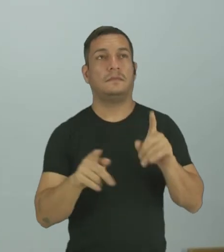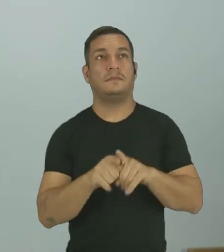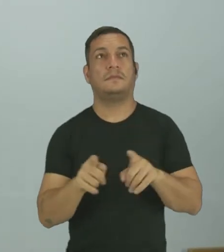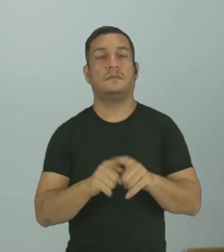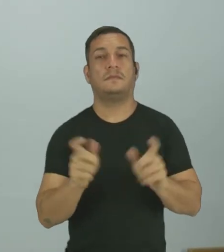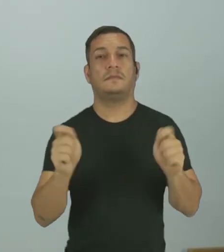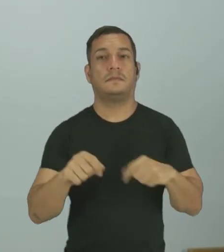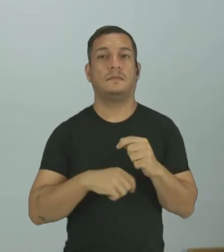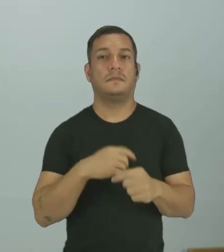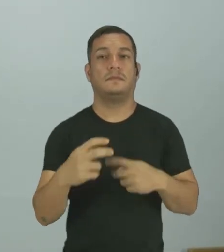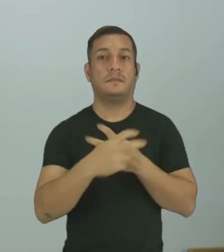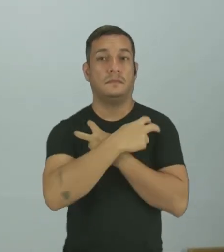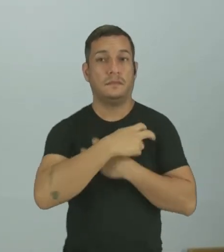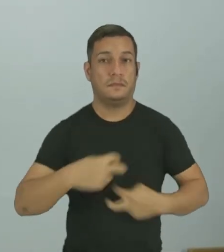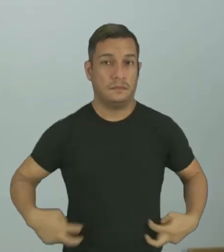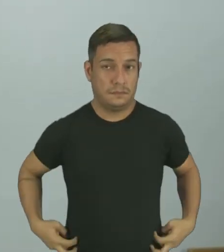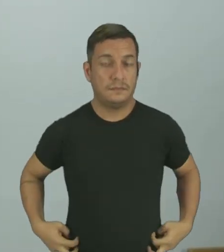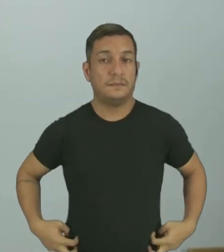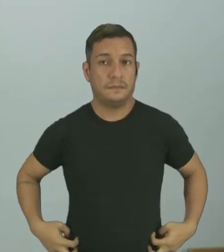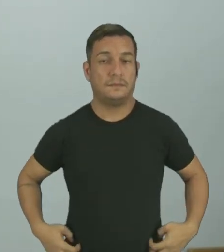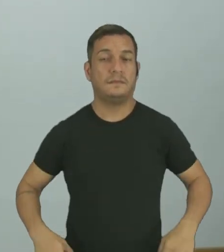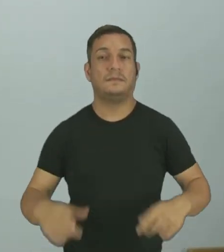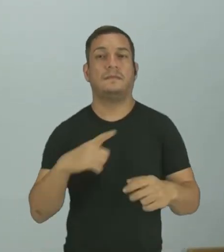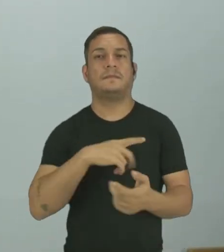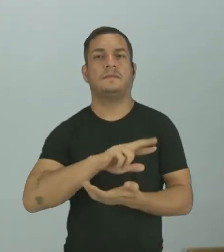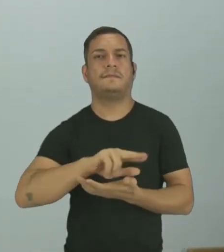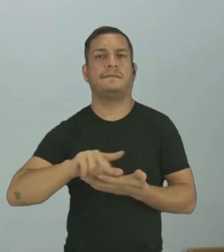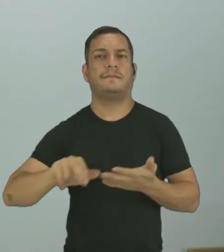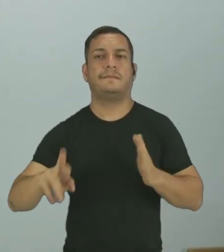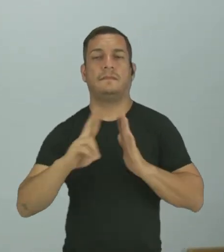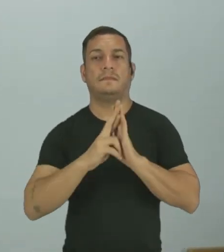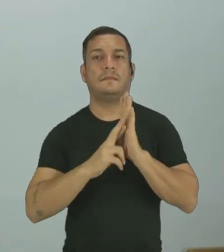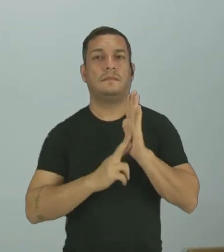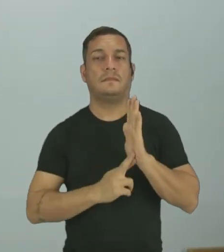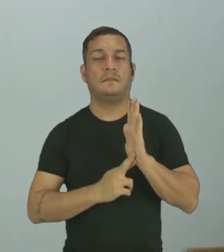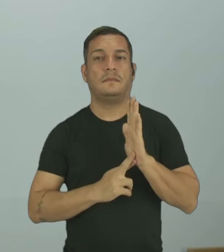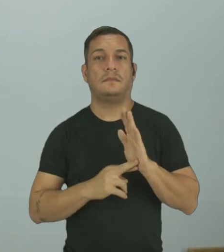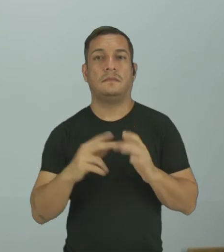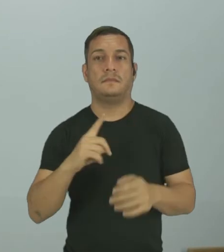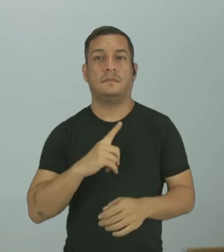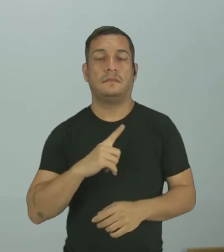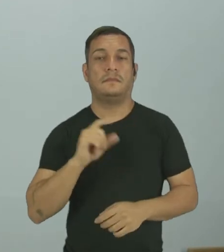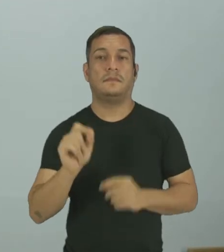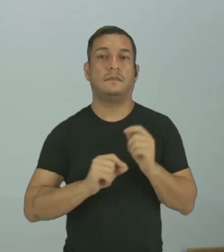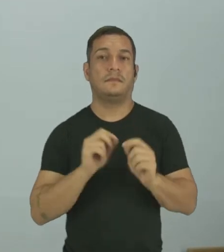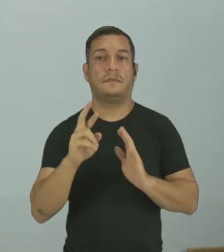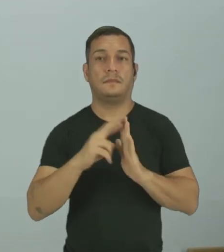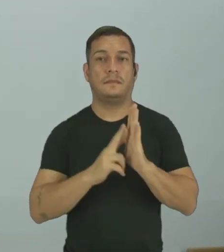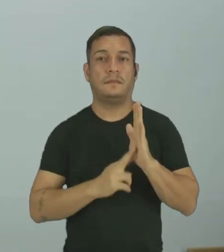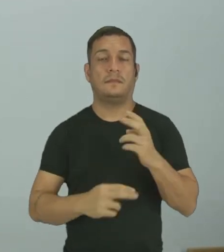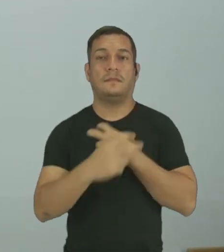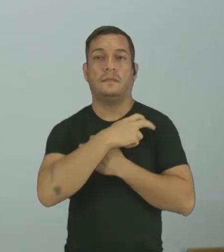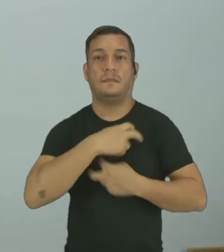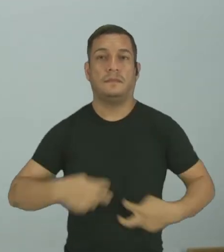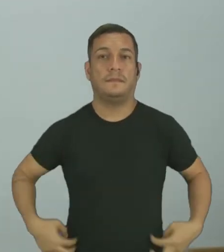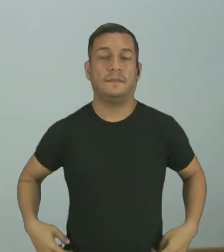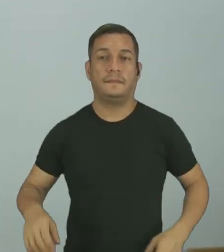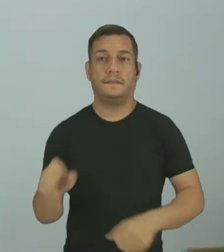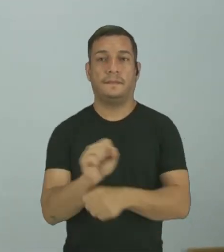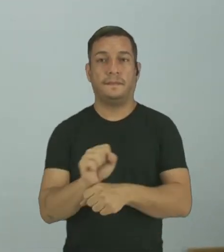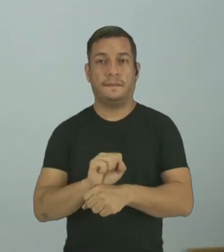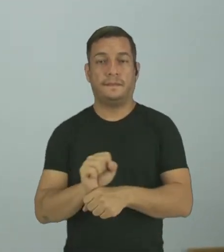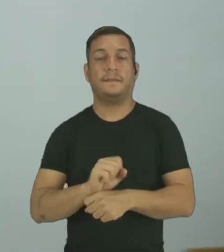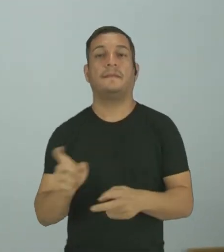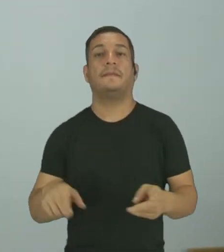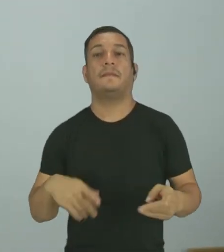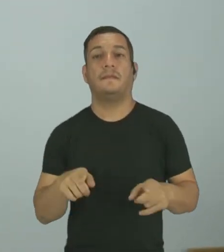servem para o trânsito. No trânsito existem várias regras. Existem as regras de trânsito para os